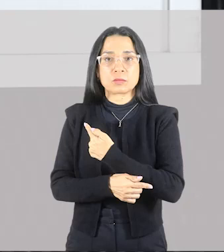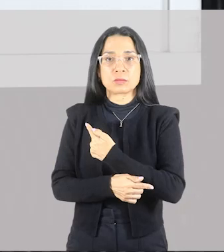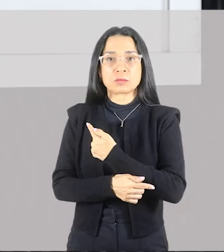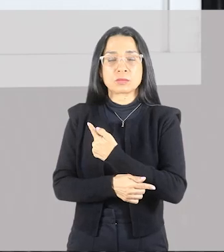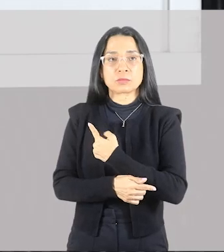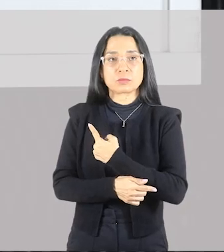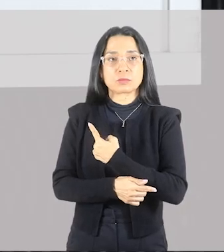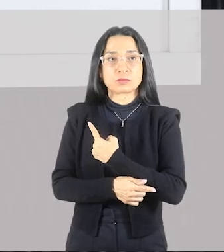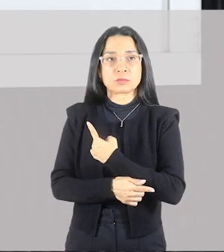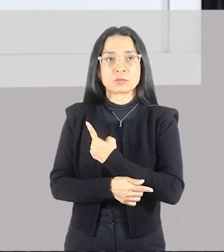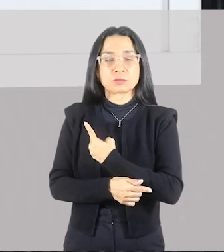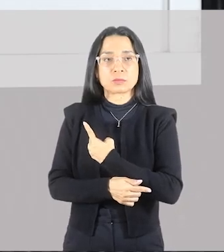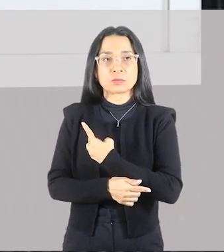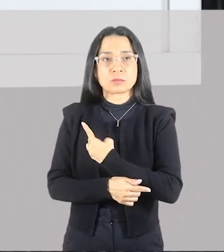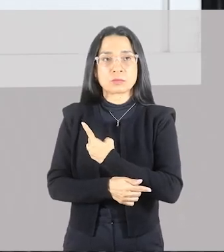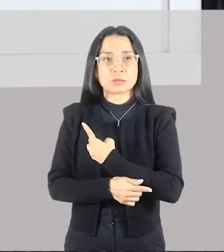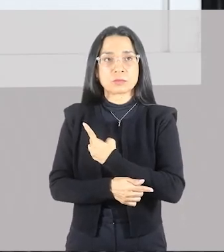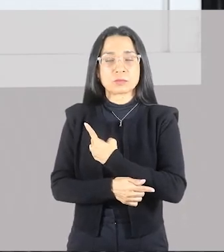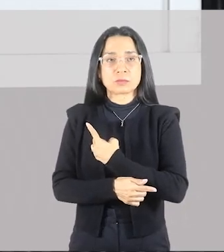somado com a base menor,